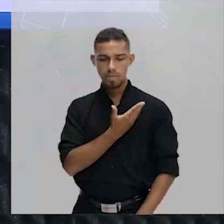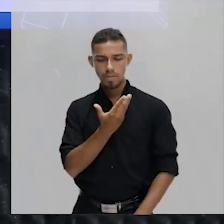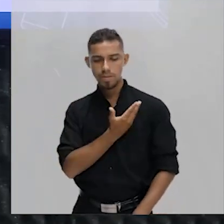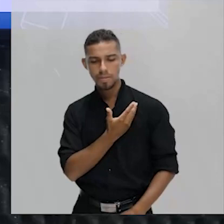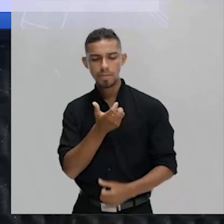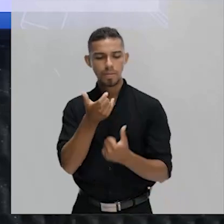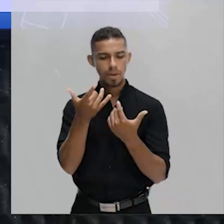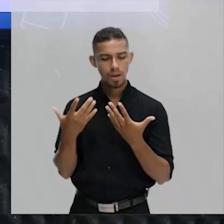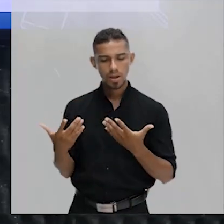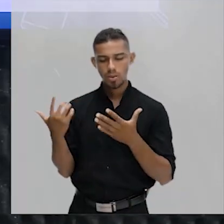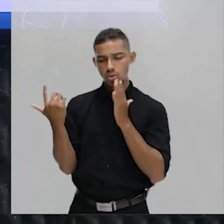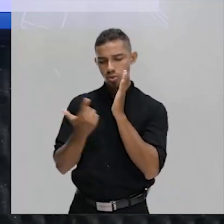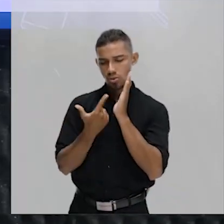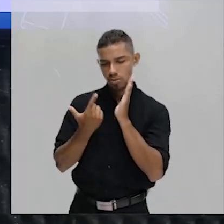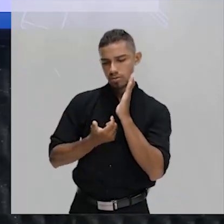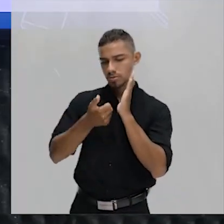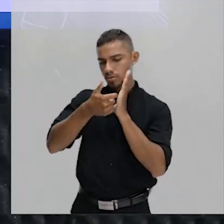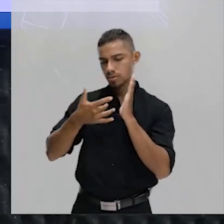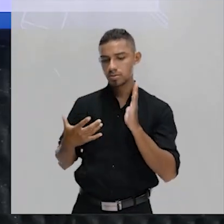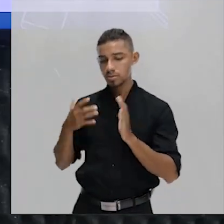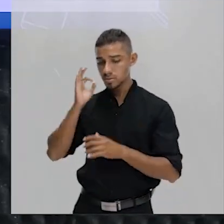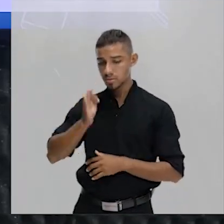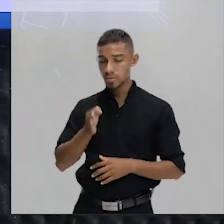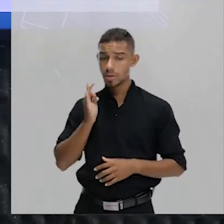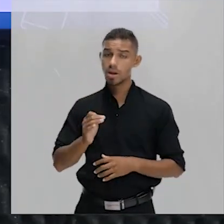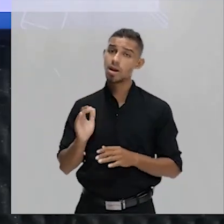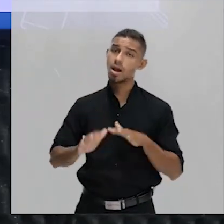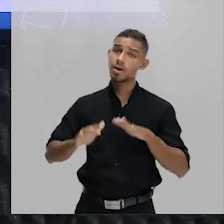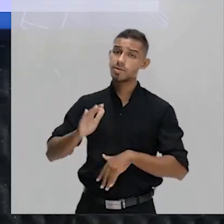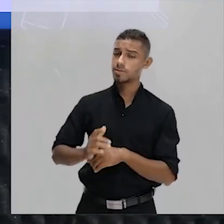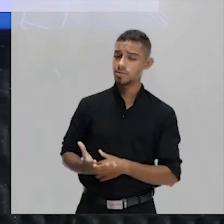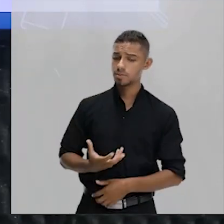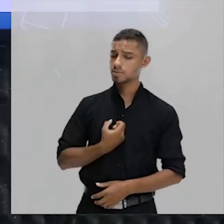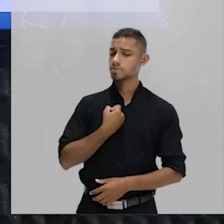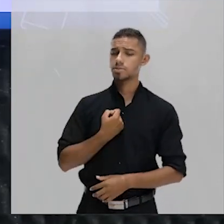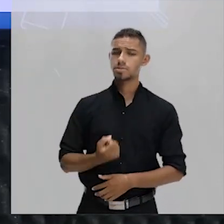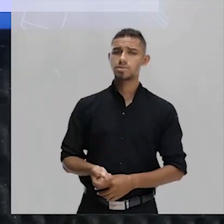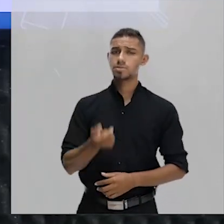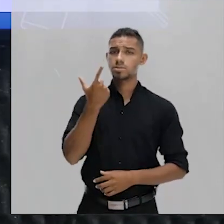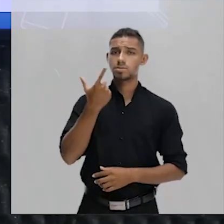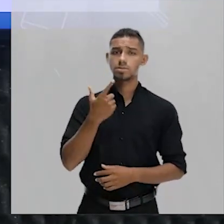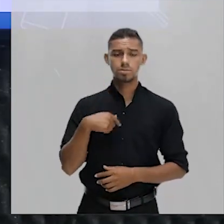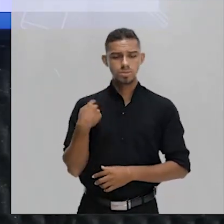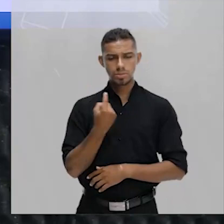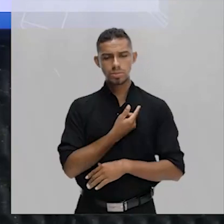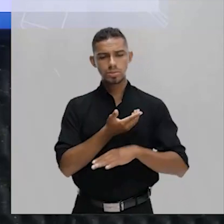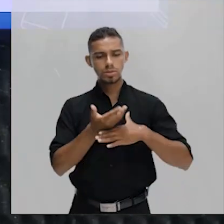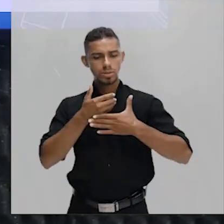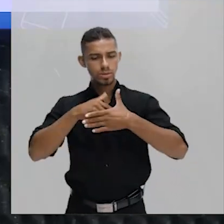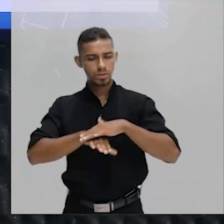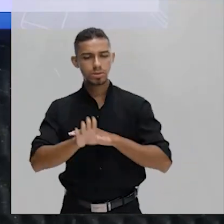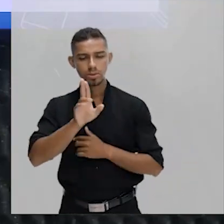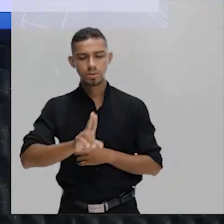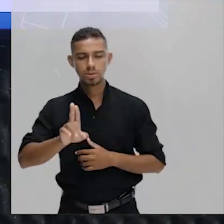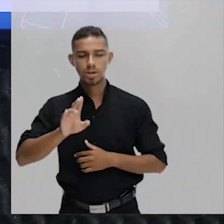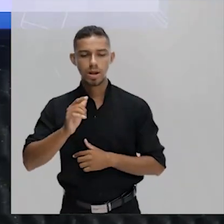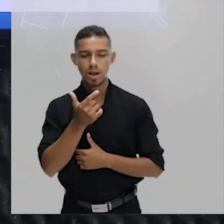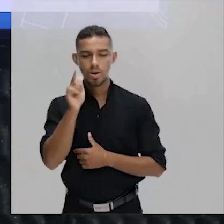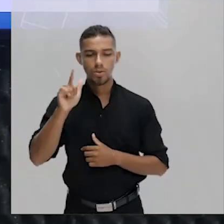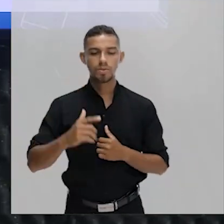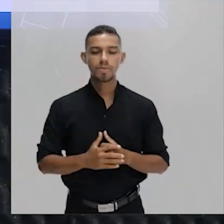tinha trazido os livros, então esse é o correto. Pode até soar estranho, de tanto que a gente está acostumado a utilizar a outra